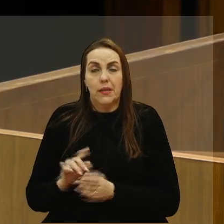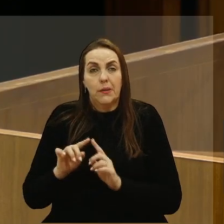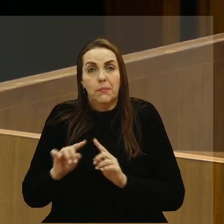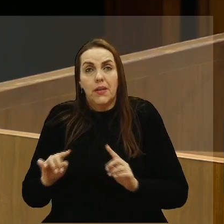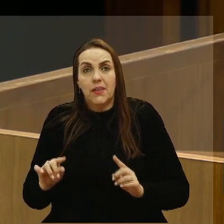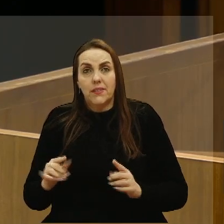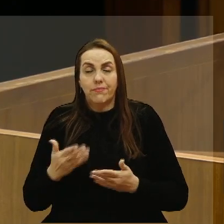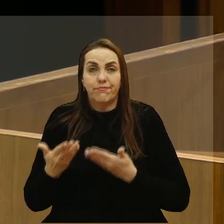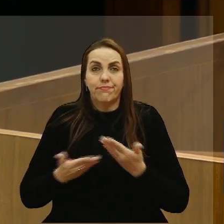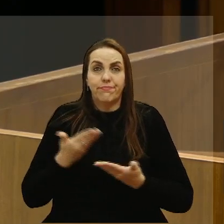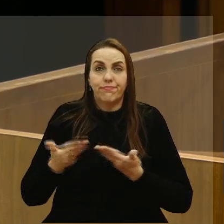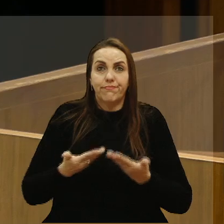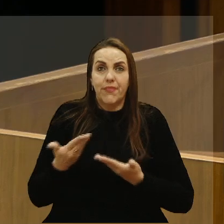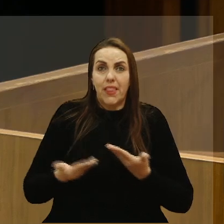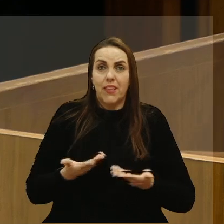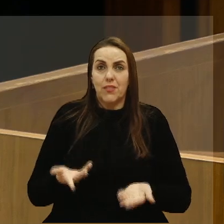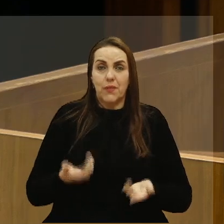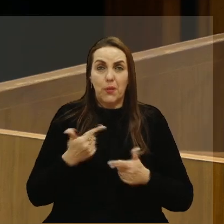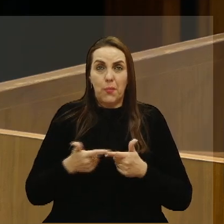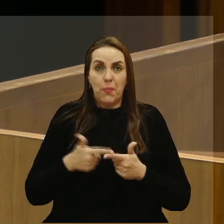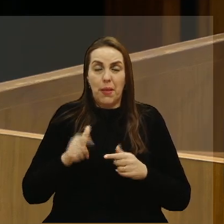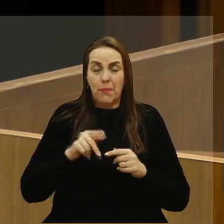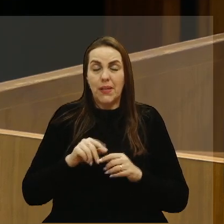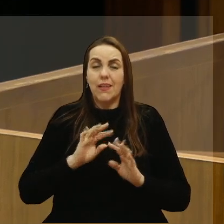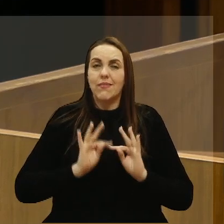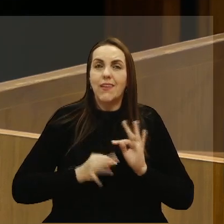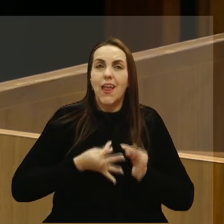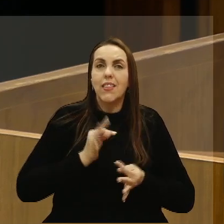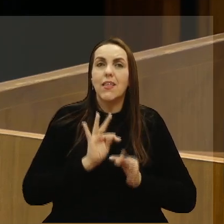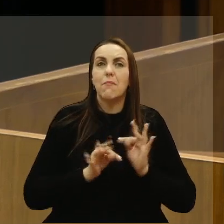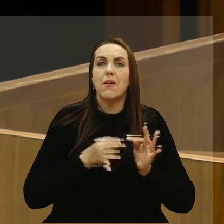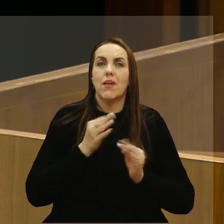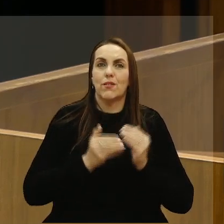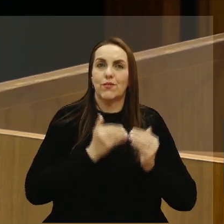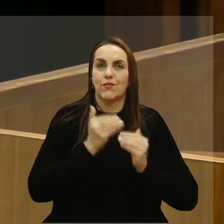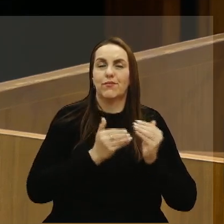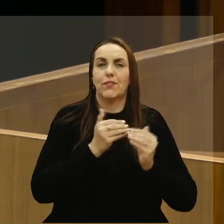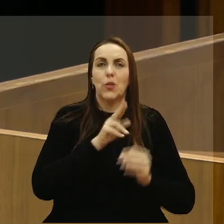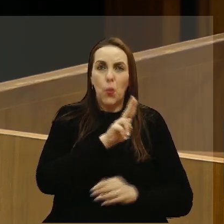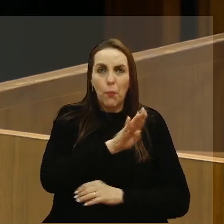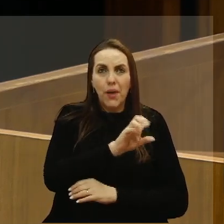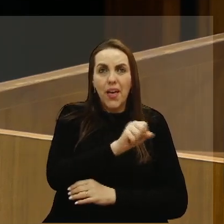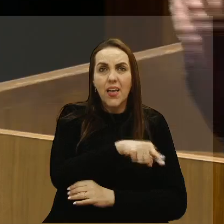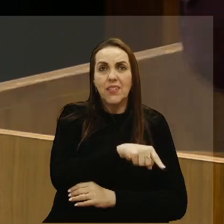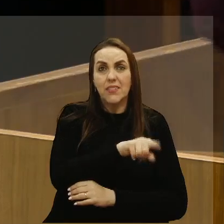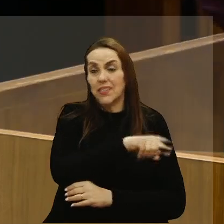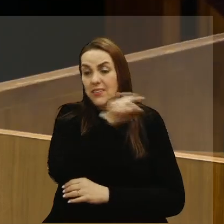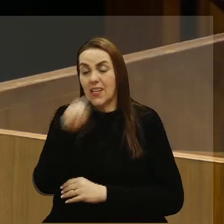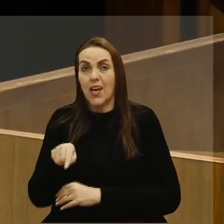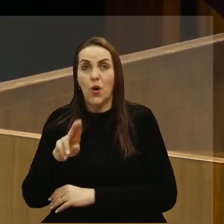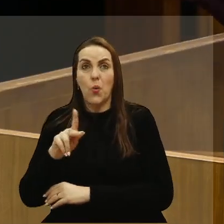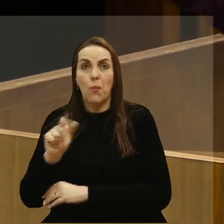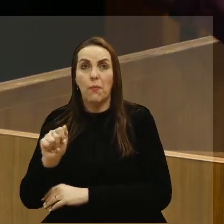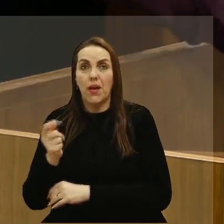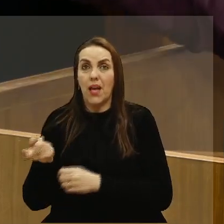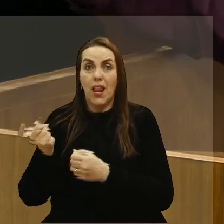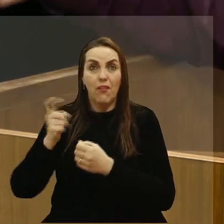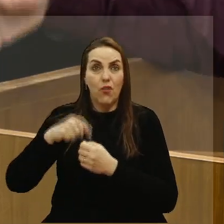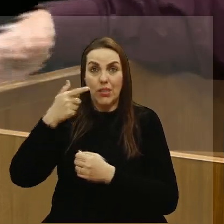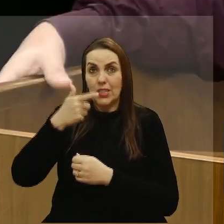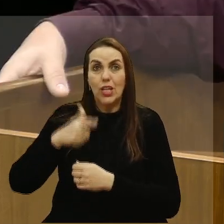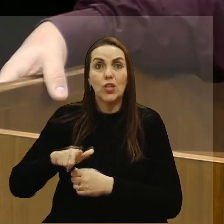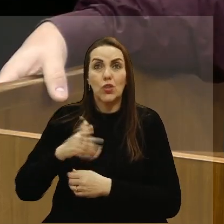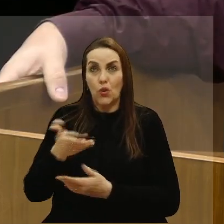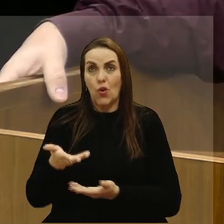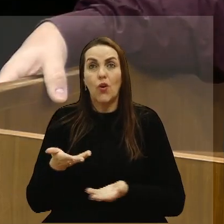Agora, quando são problemas que as pessoas têm que tratar esse problema, tem que ser na UBS. Se ela vai para a UPA, ela volta de novo para o